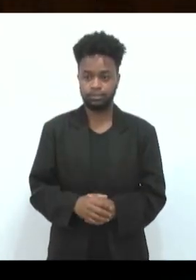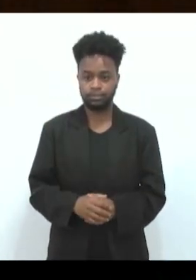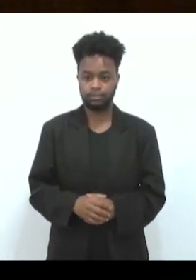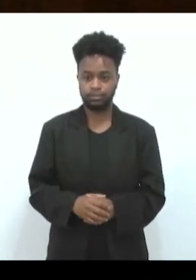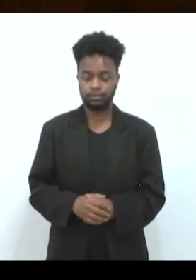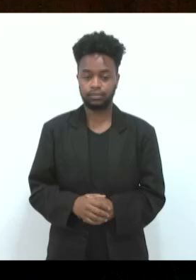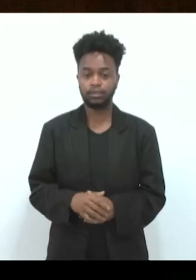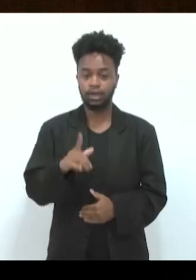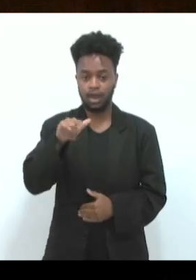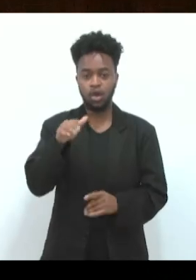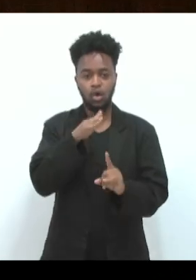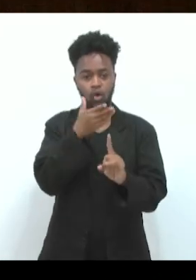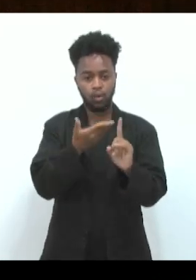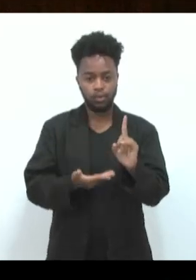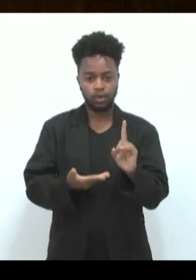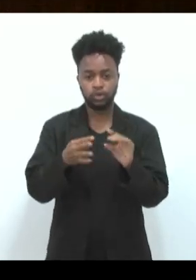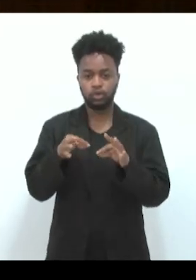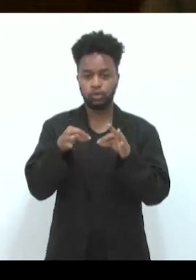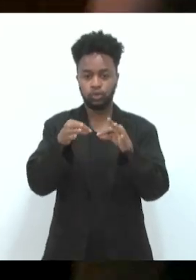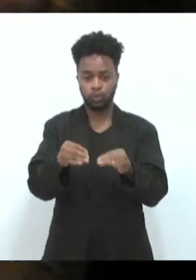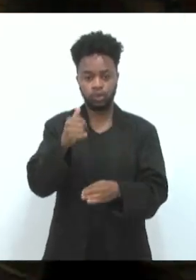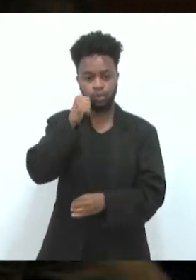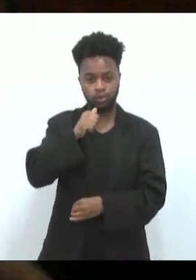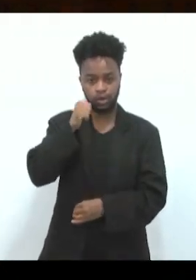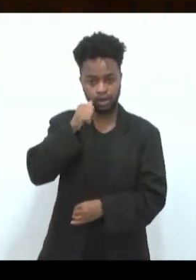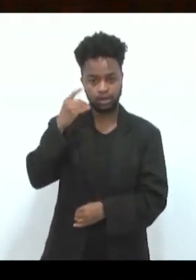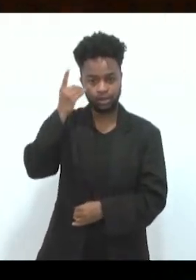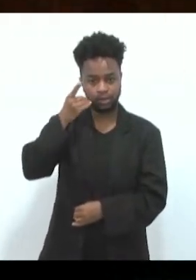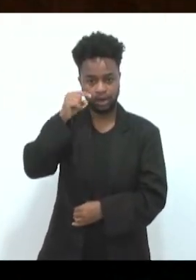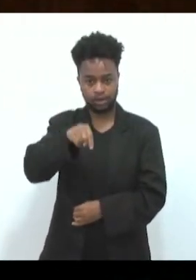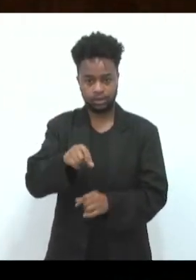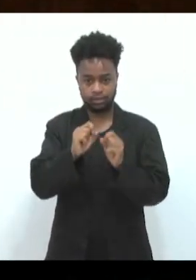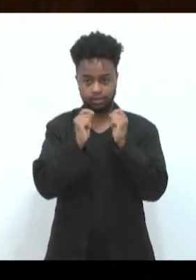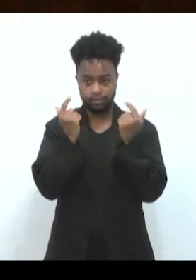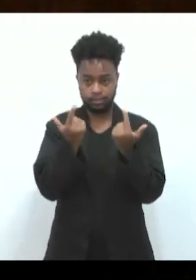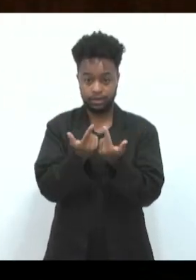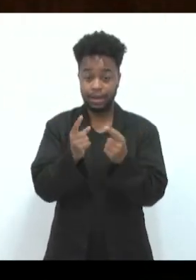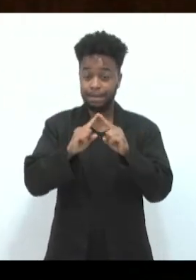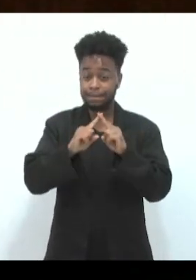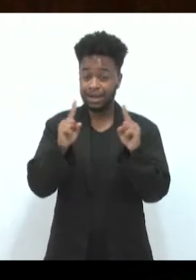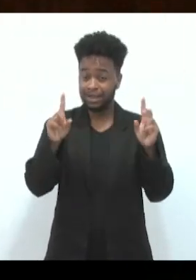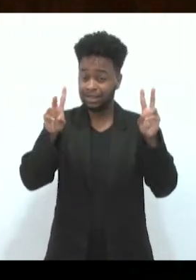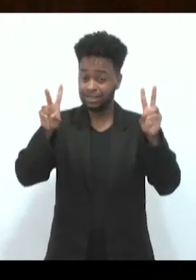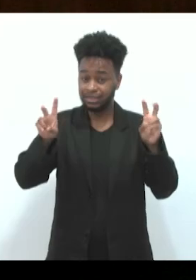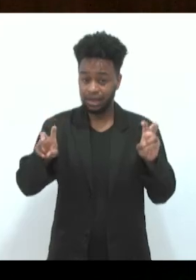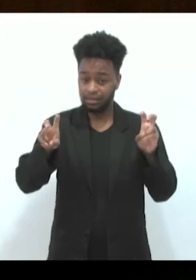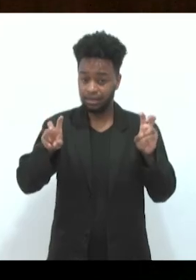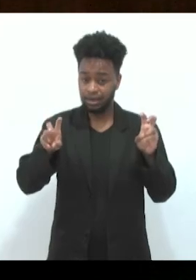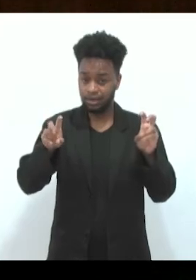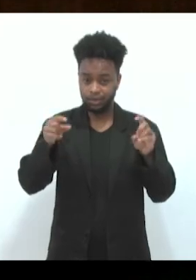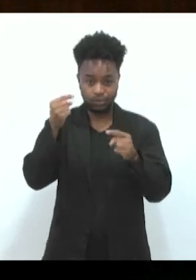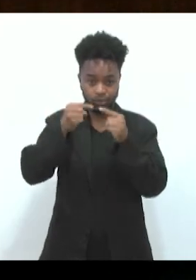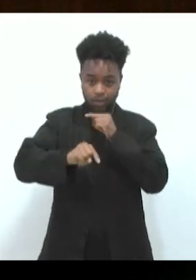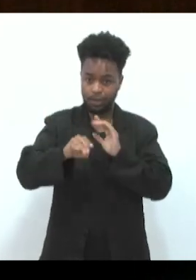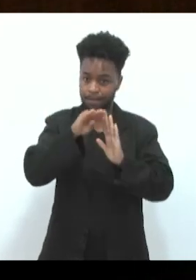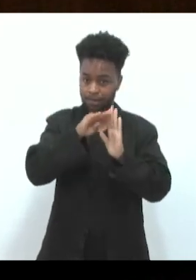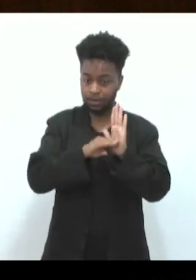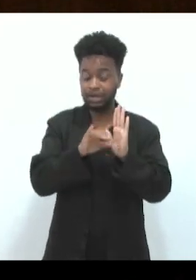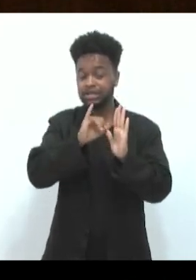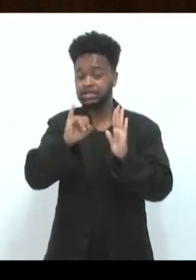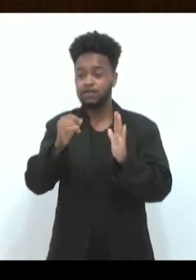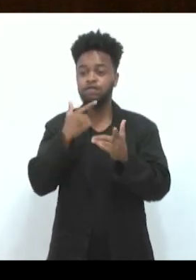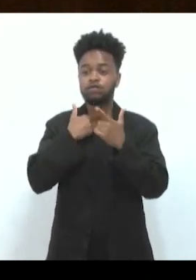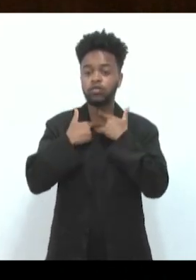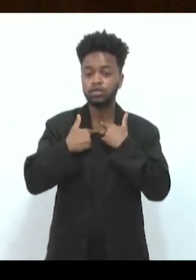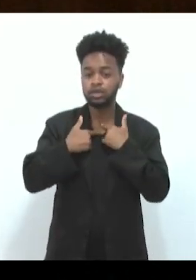uma homenagem a todas as parlamentares da casa. Mas esse tema não está na pauta. Quem quiser falar sobre